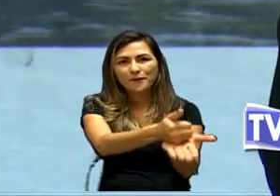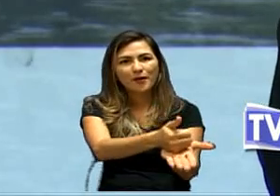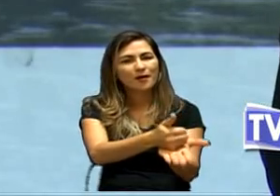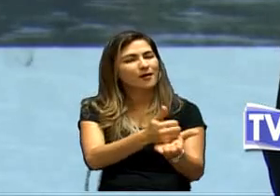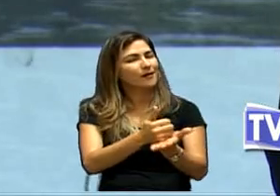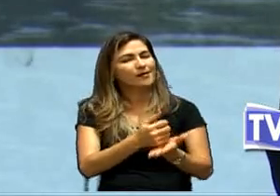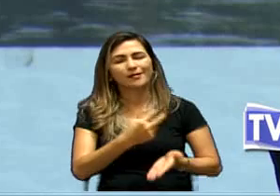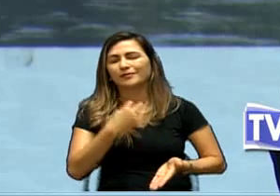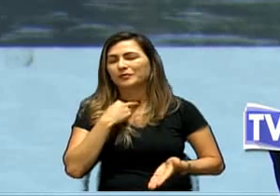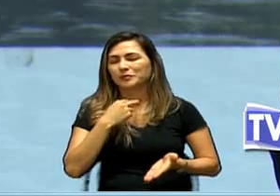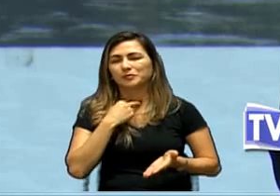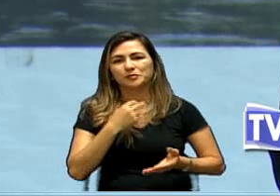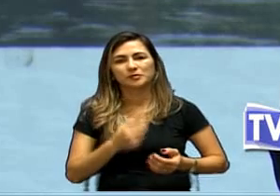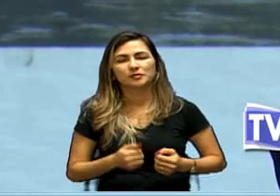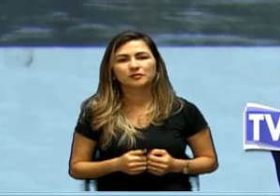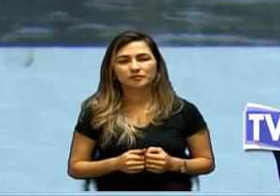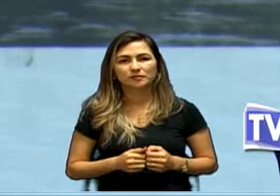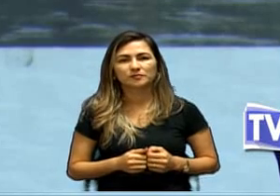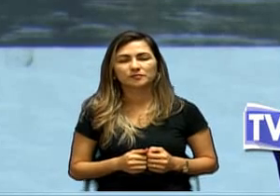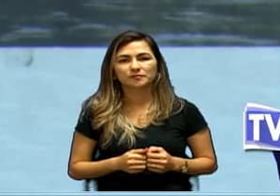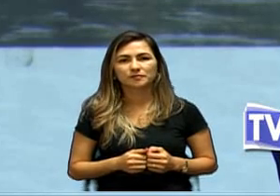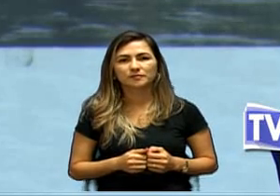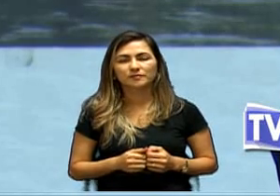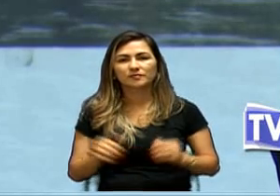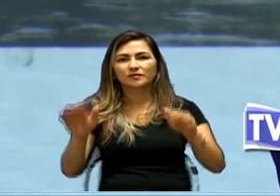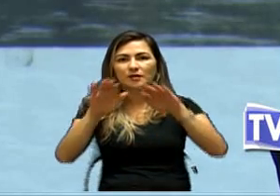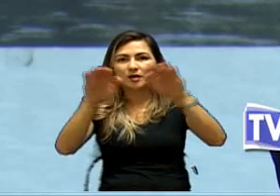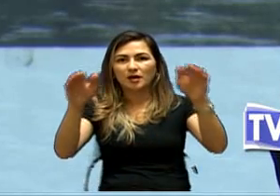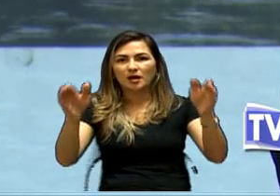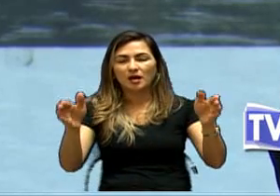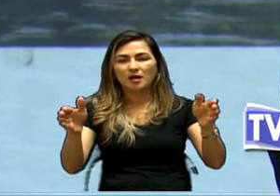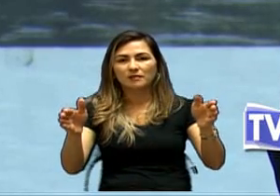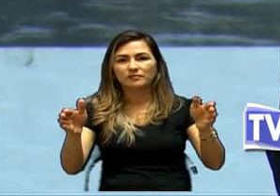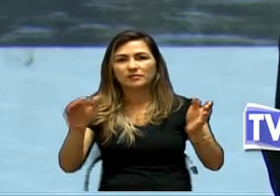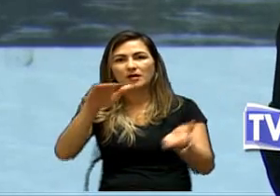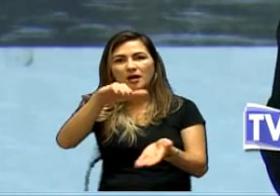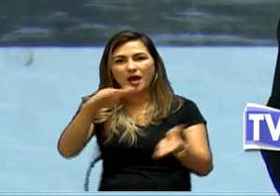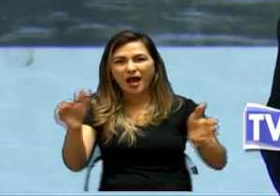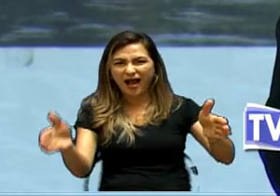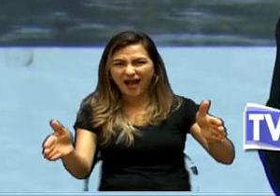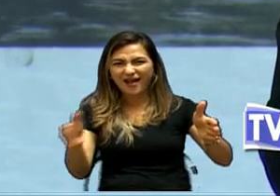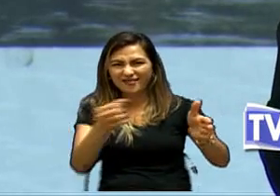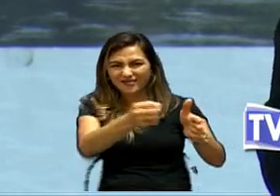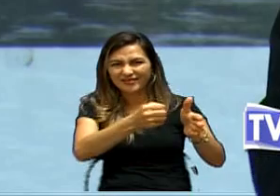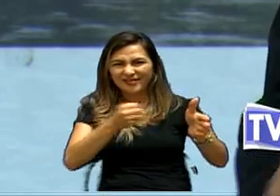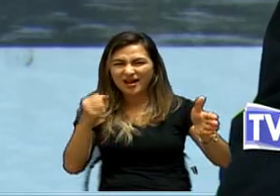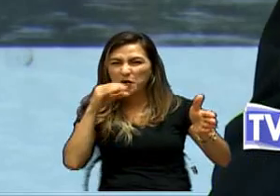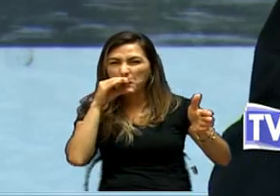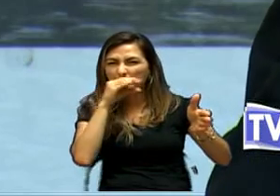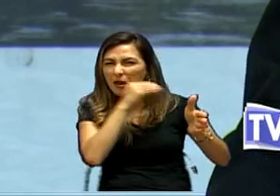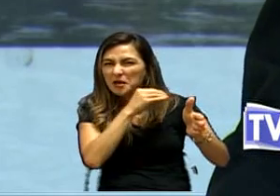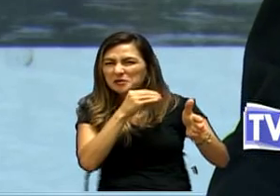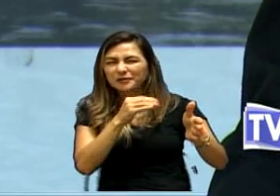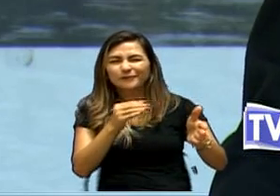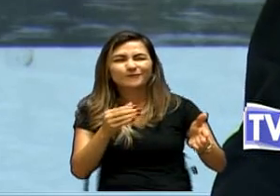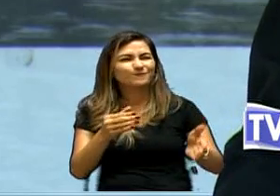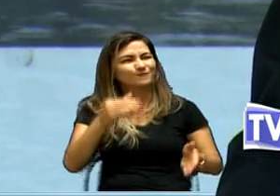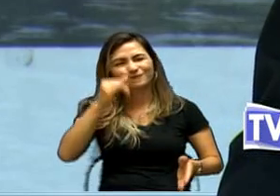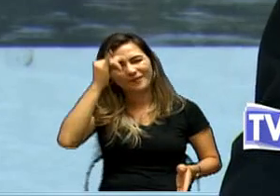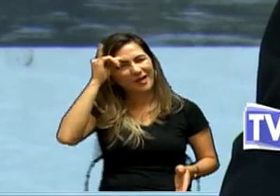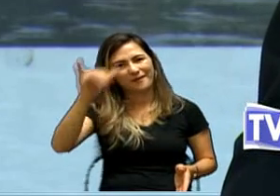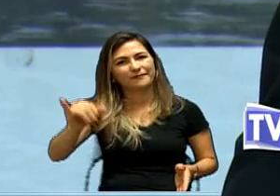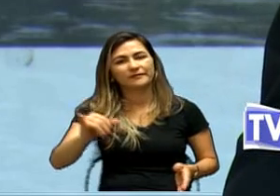nós pudéssemos não usar o micro-ondas, seria melhor. Porque, na verdade, alguns produtos que